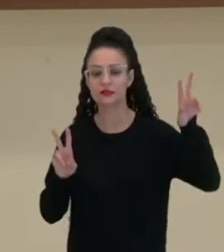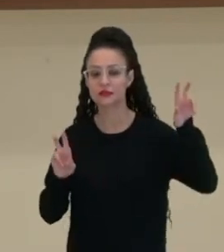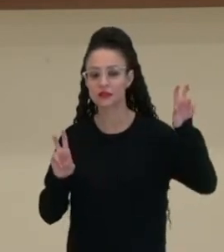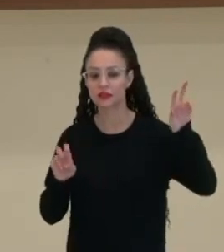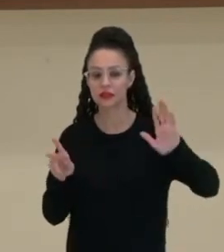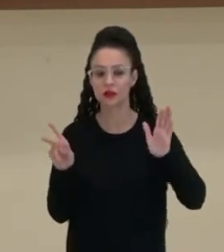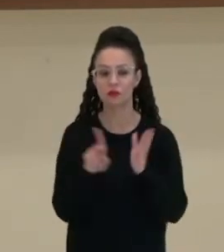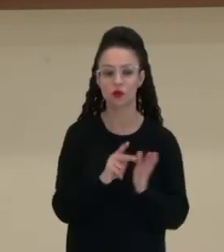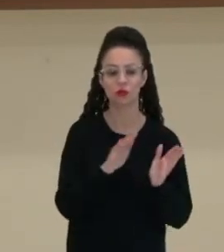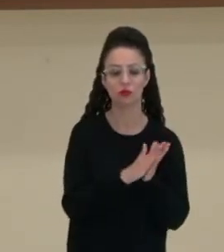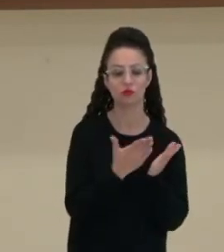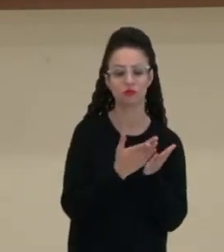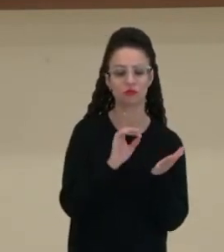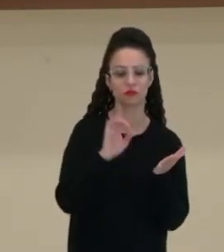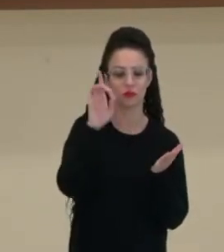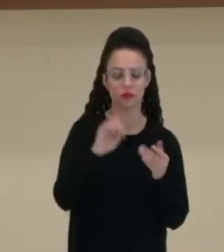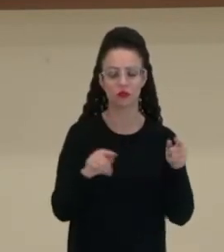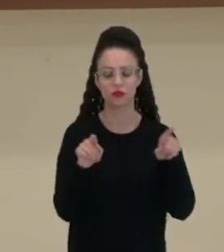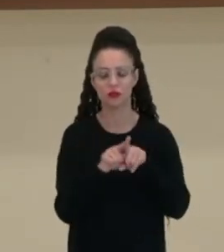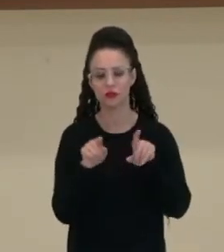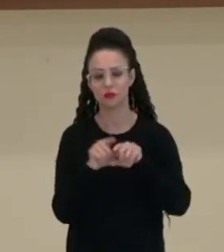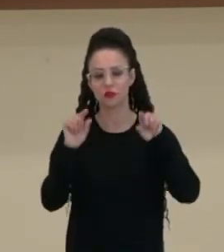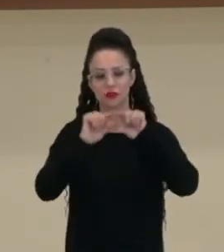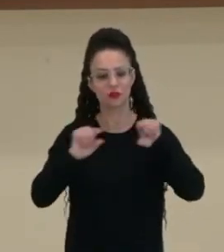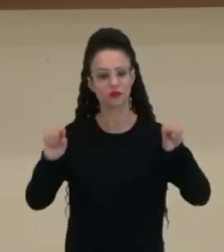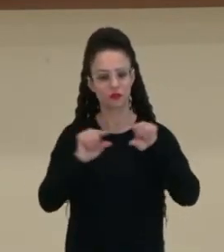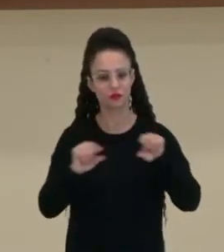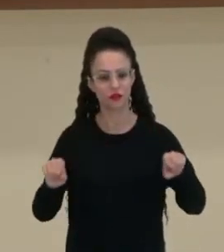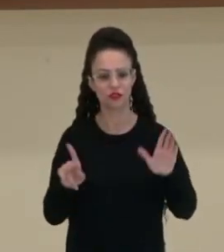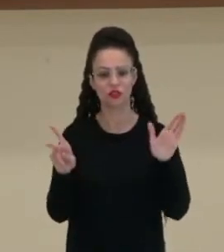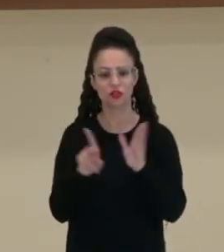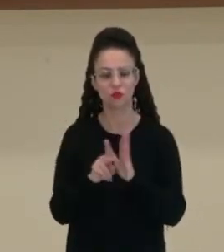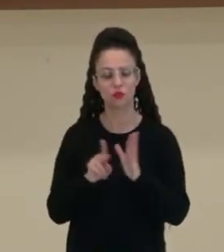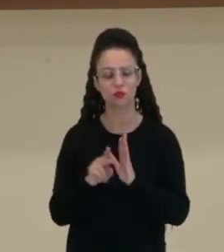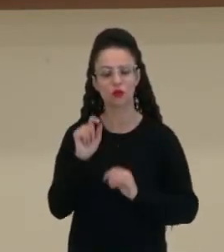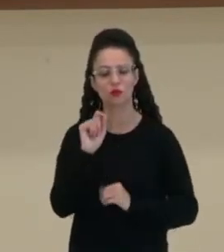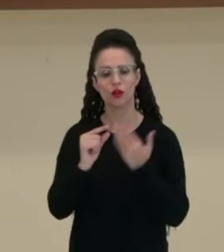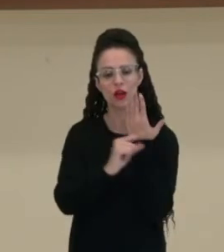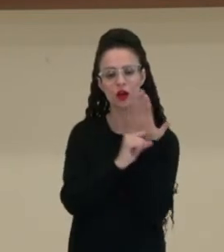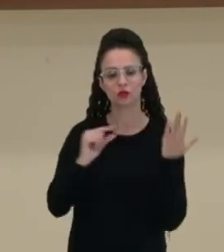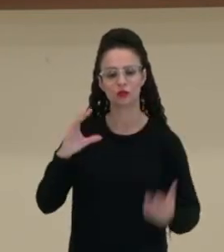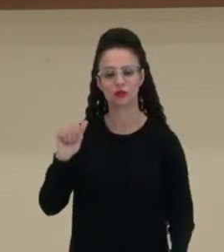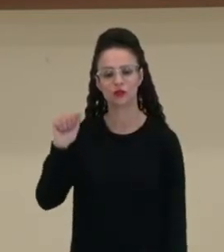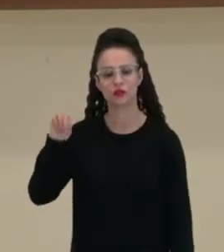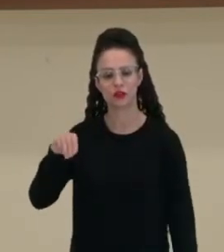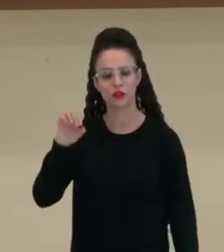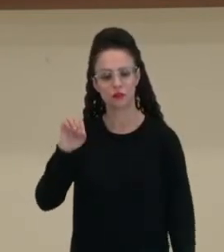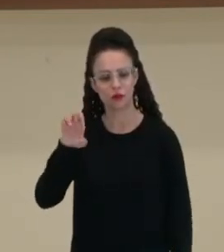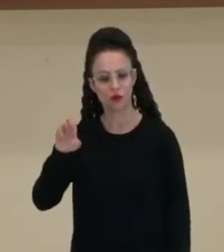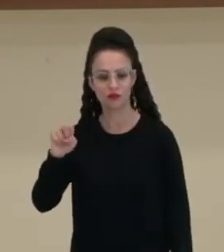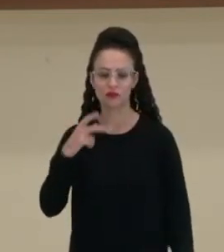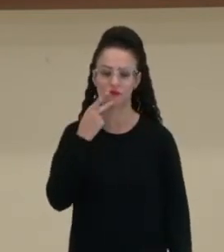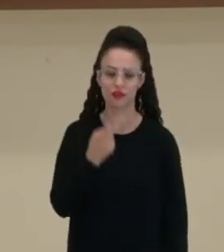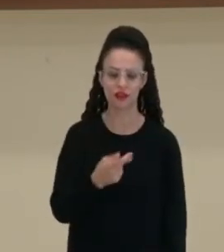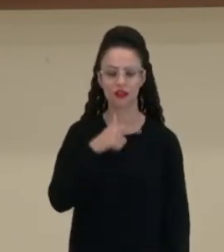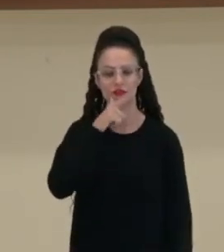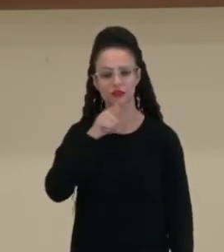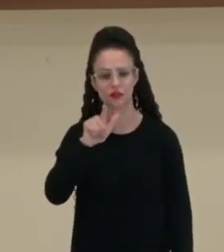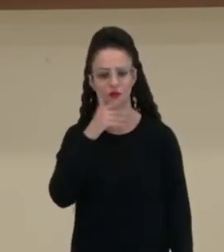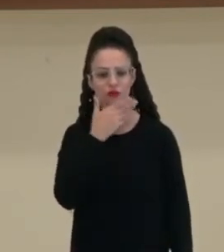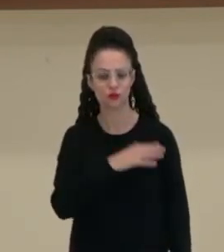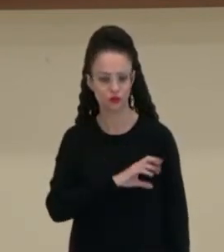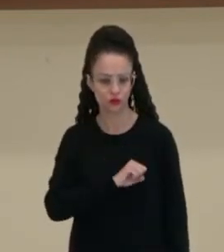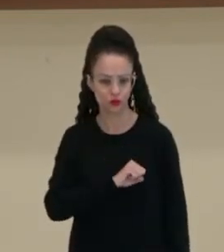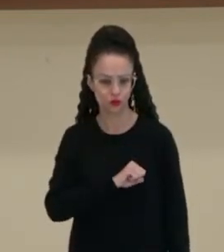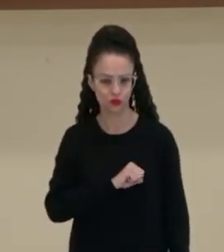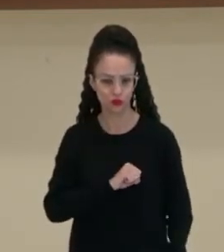da Bíblia, ele cita versos do poema de Camões, né? Ainda que eu falasse a língua dos homens, sem amor eu